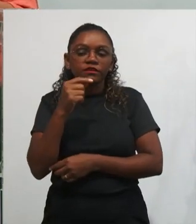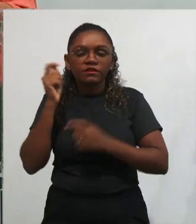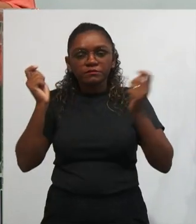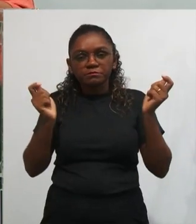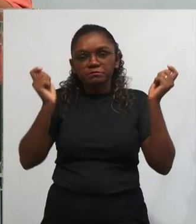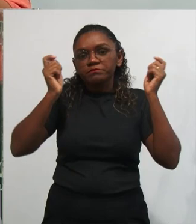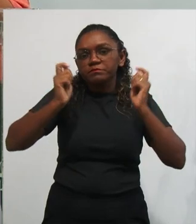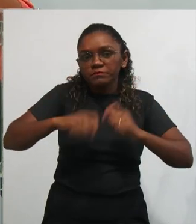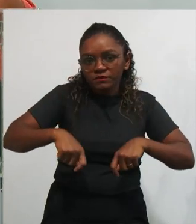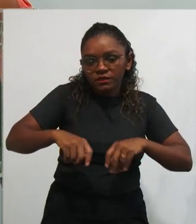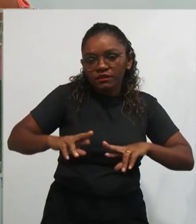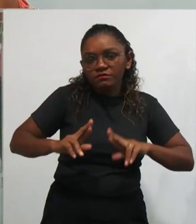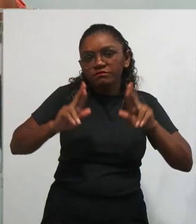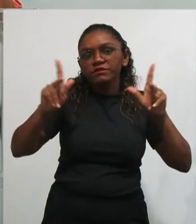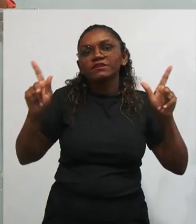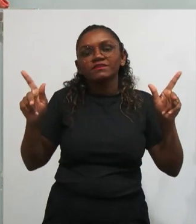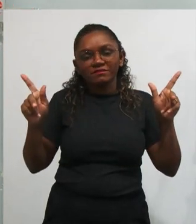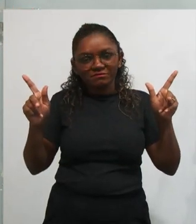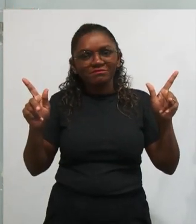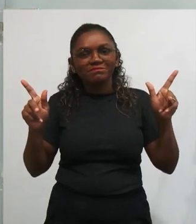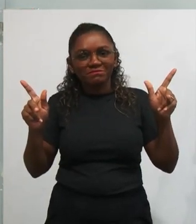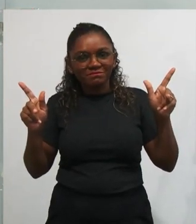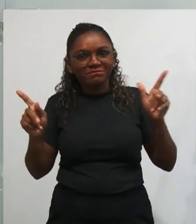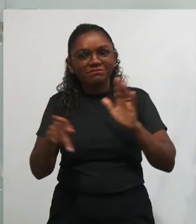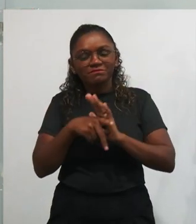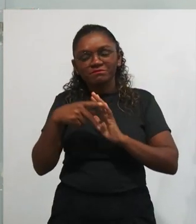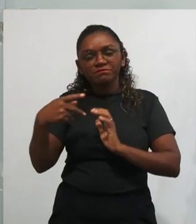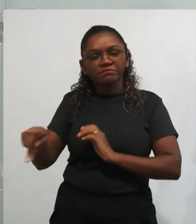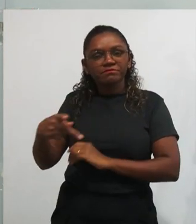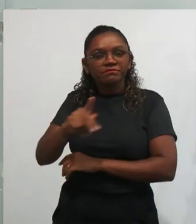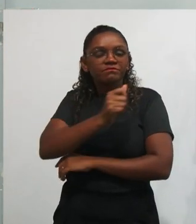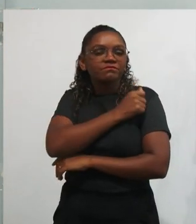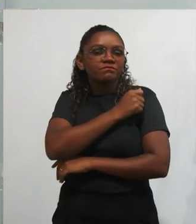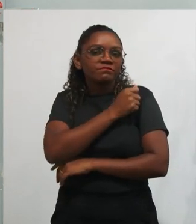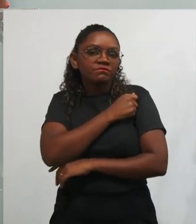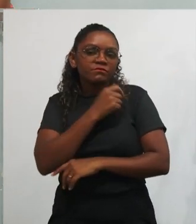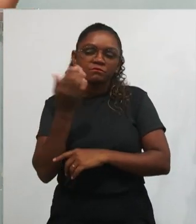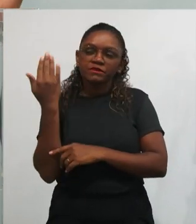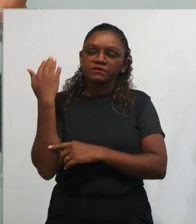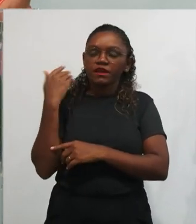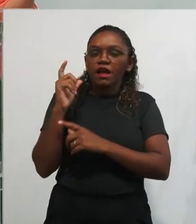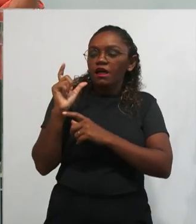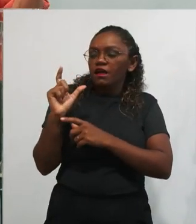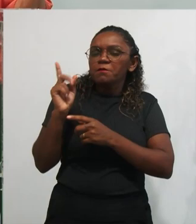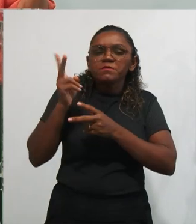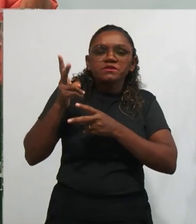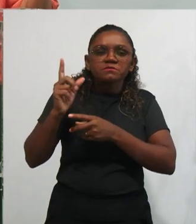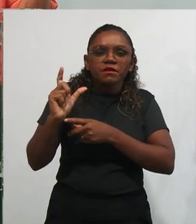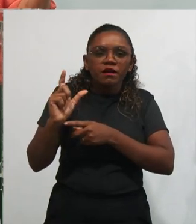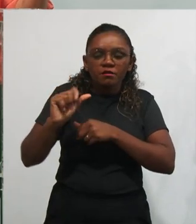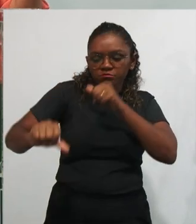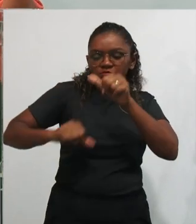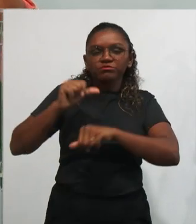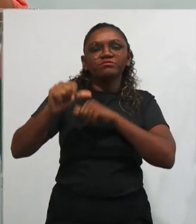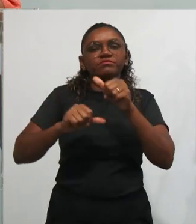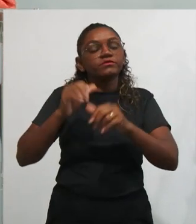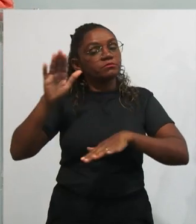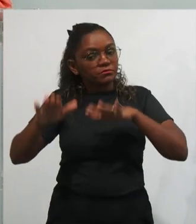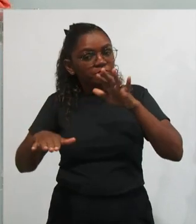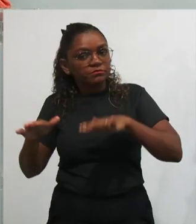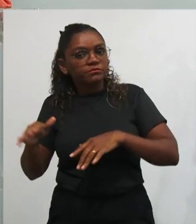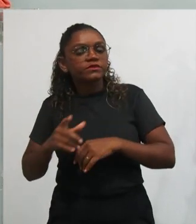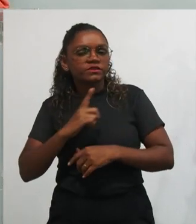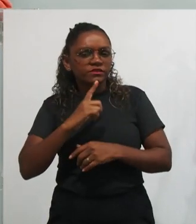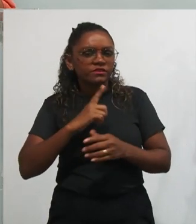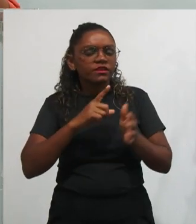capacidade diferenciada daquele aluno que ficou na letra de forma na letra bastão então há várias discussões sobre